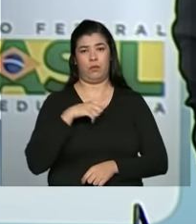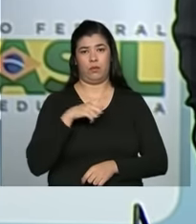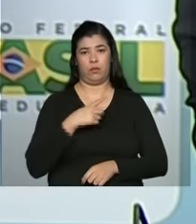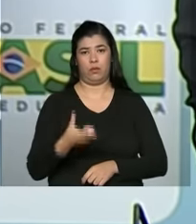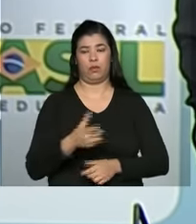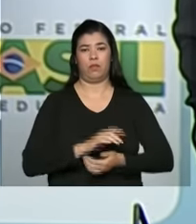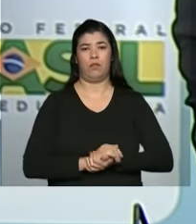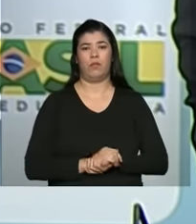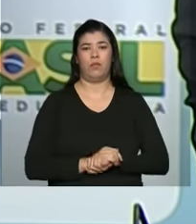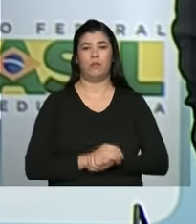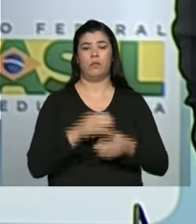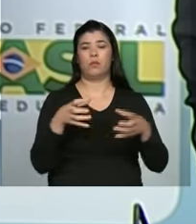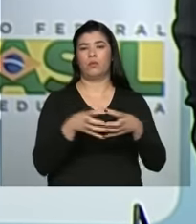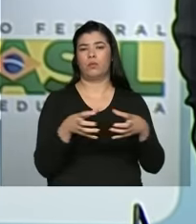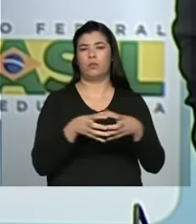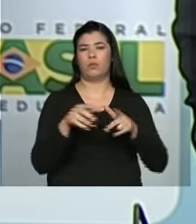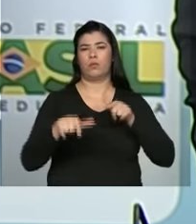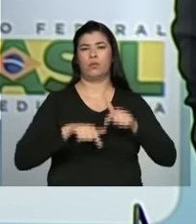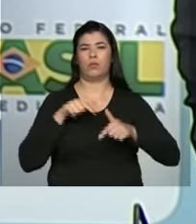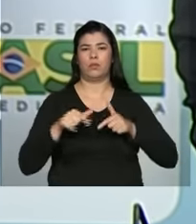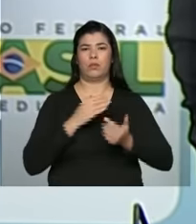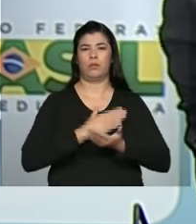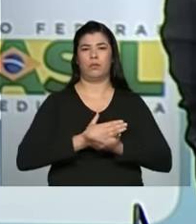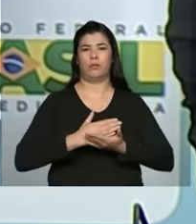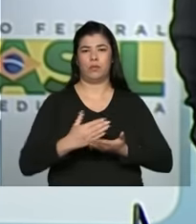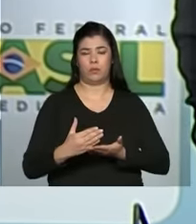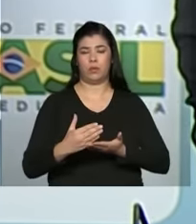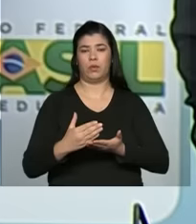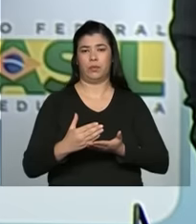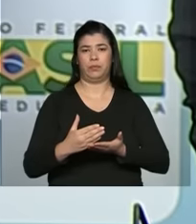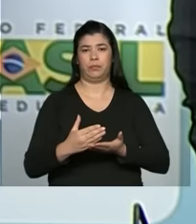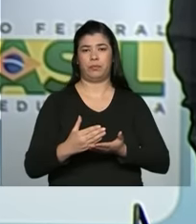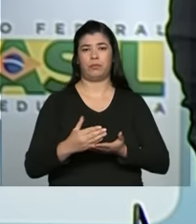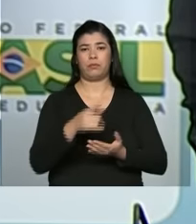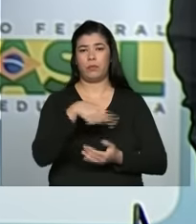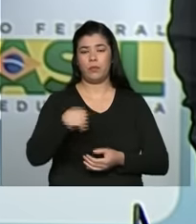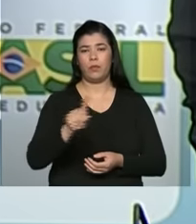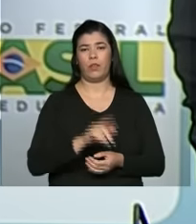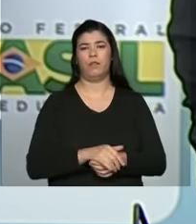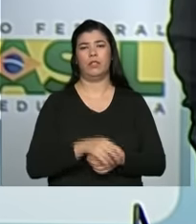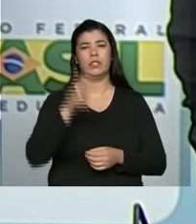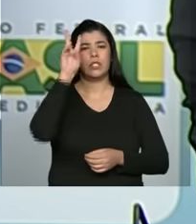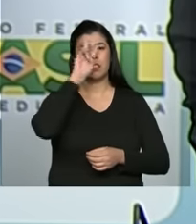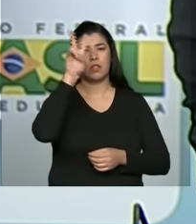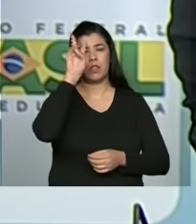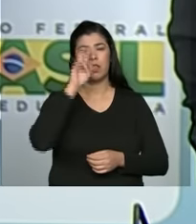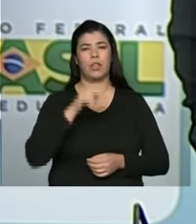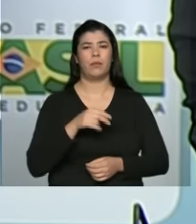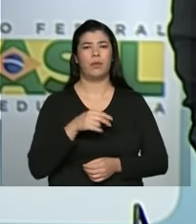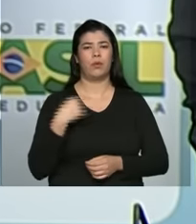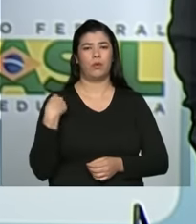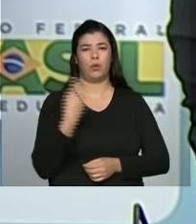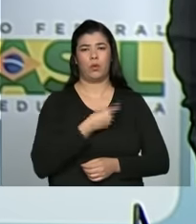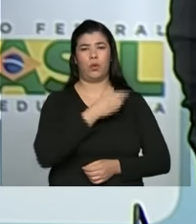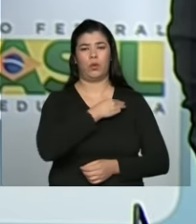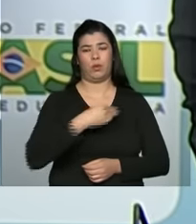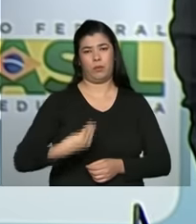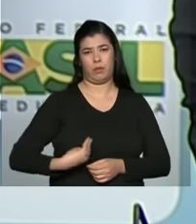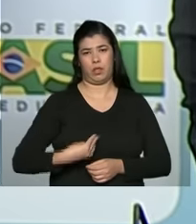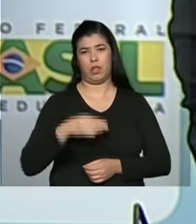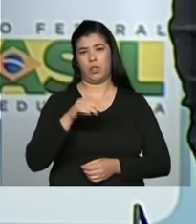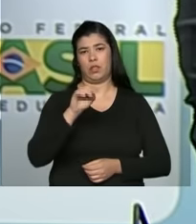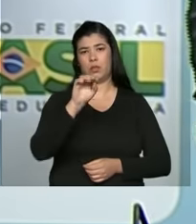escopo de trabalho desde o início eh os jornalistas que acompanham lembram a coletiva que eu e o ministro José Eduardo